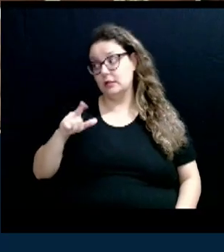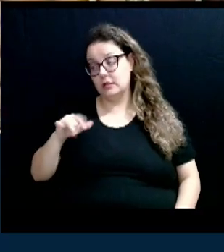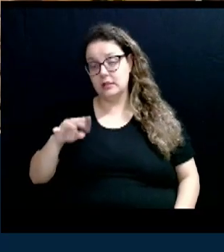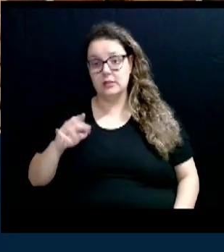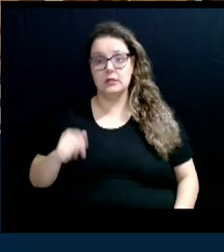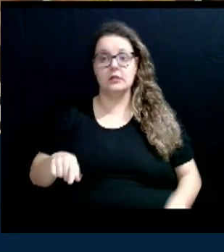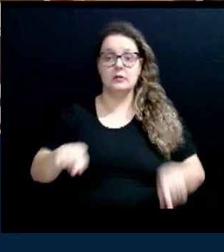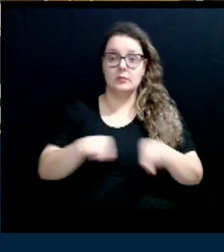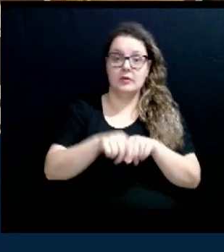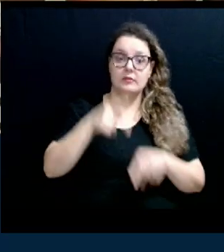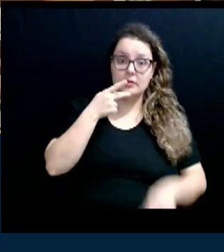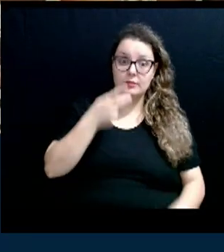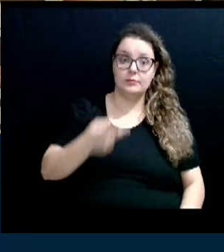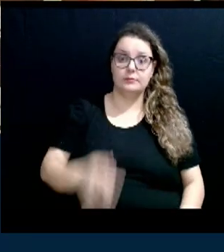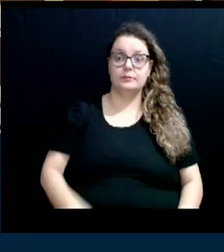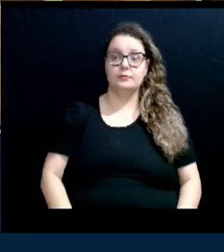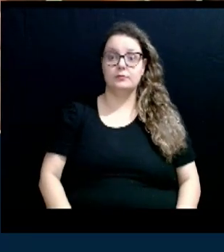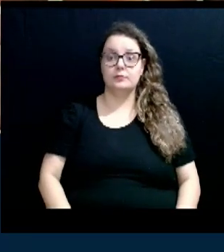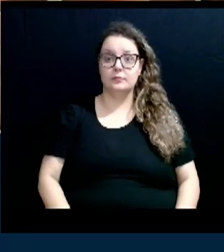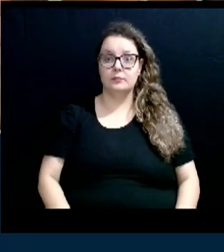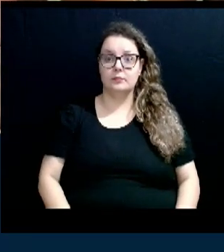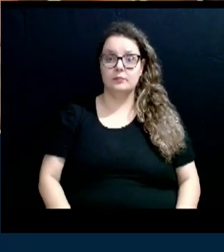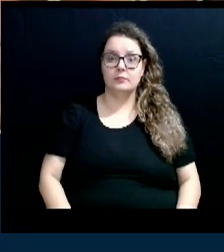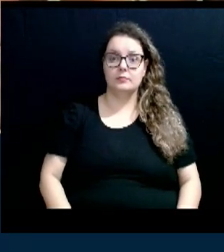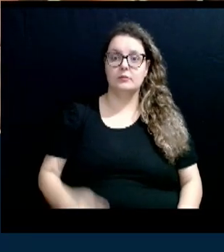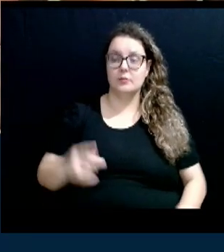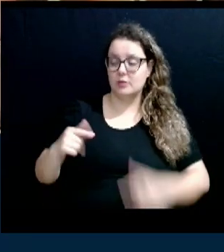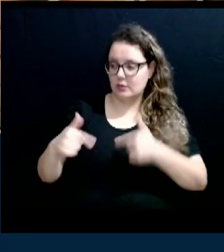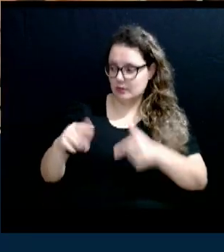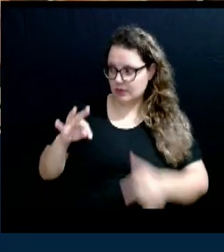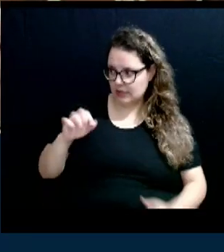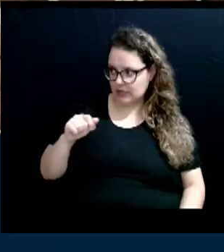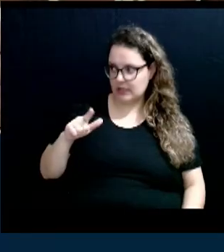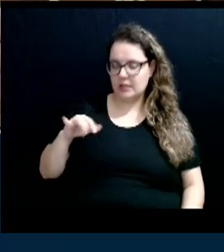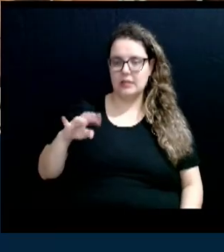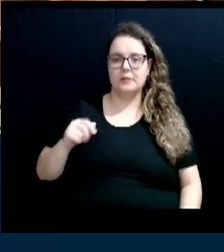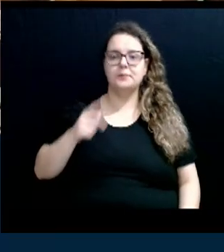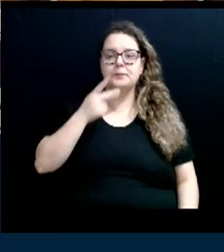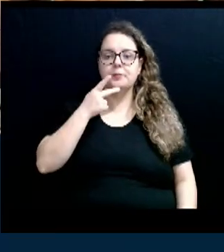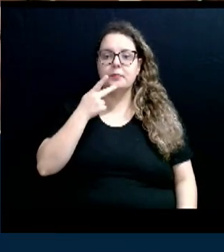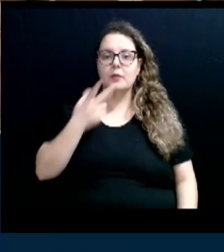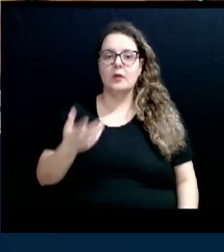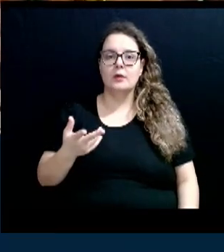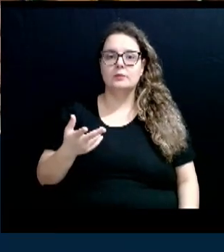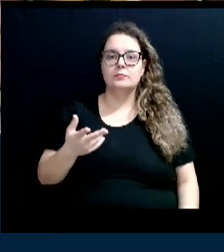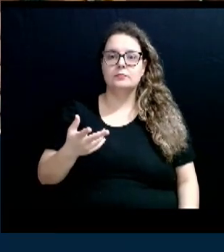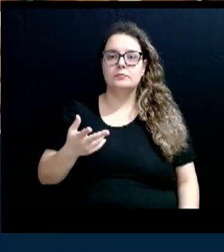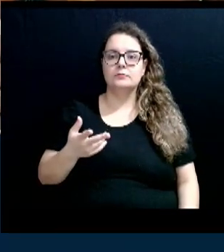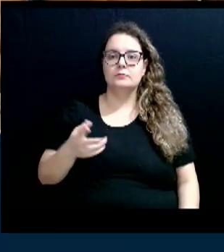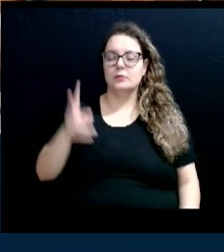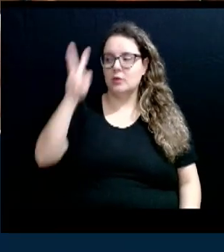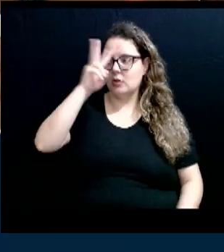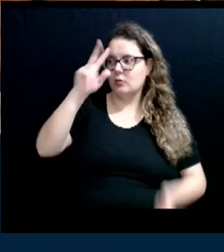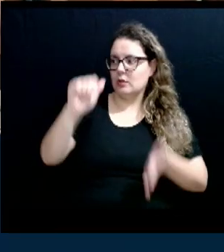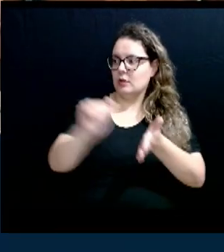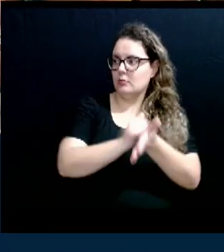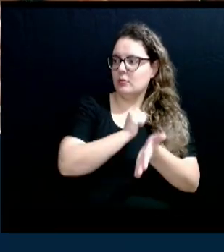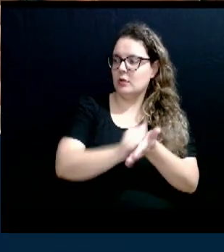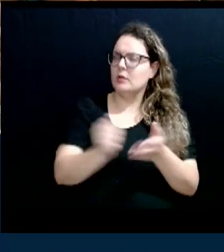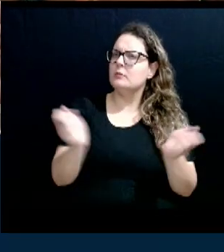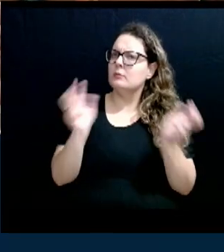no seu trabalho, Thalita, você fala de apagamento histórico, me chamou muita atenção,